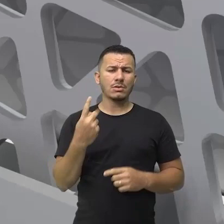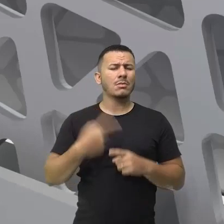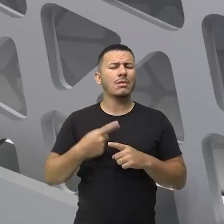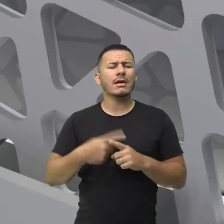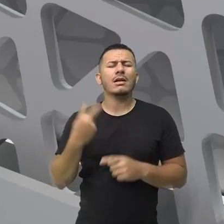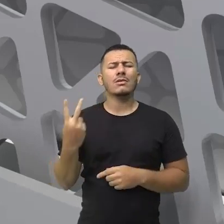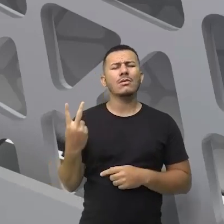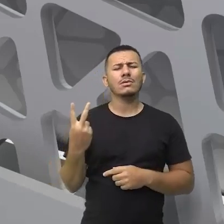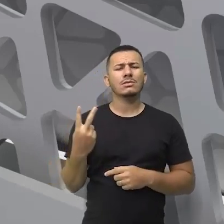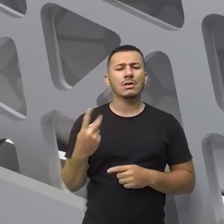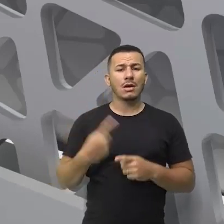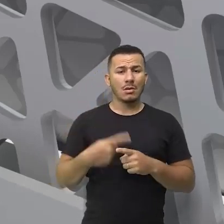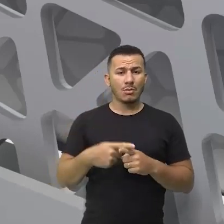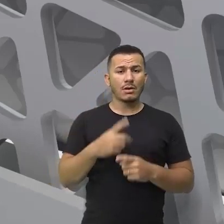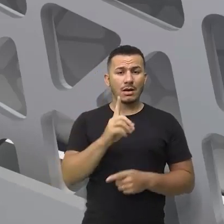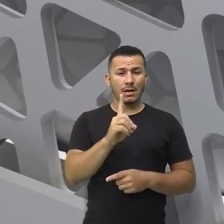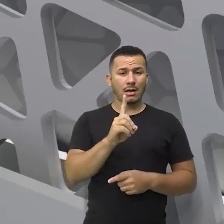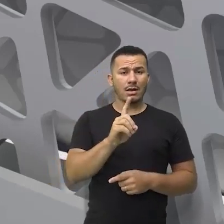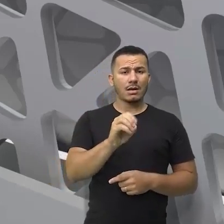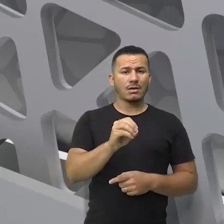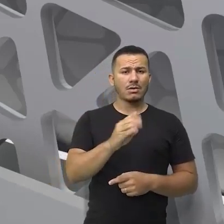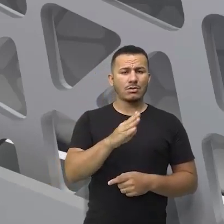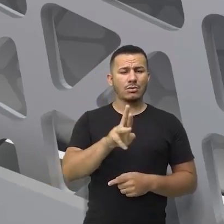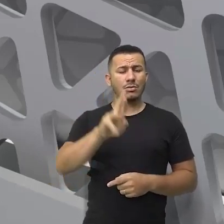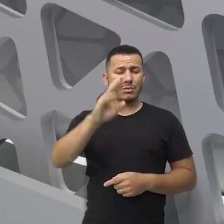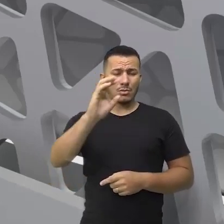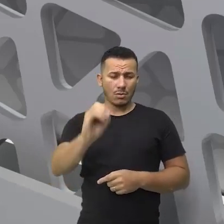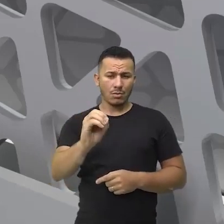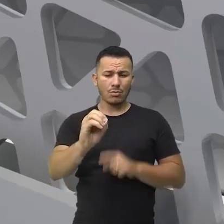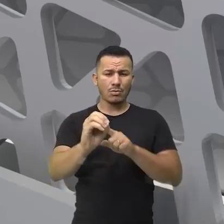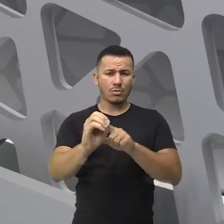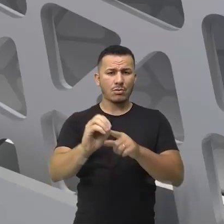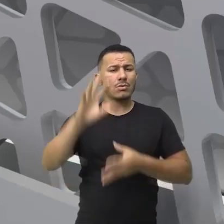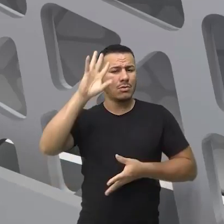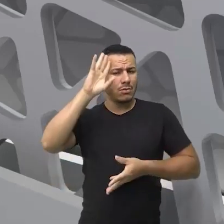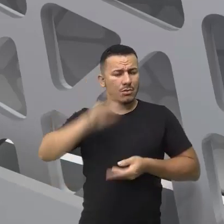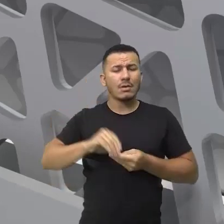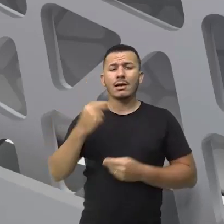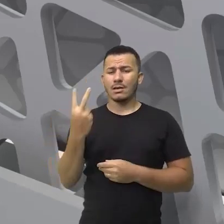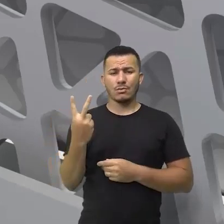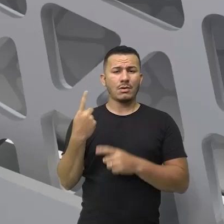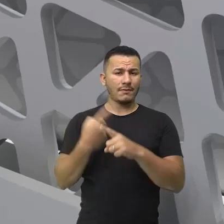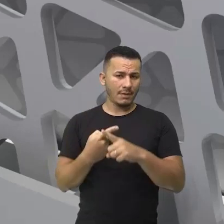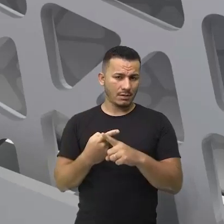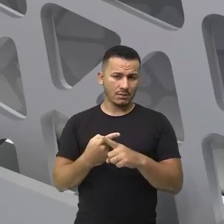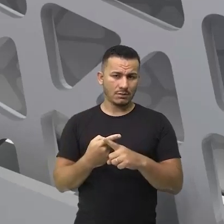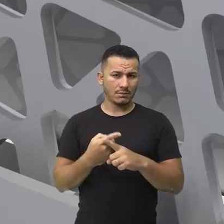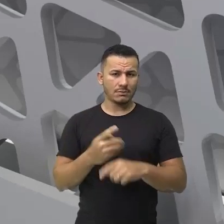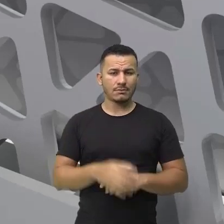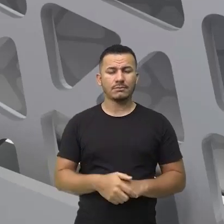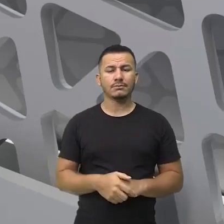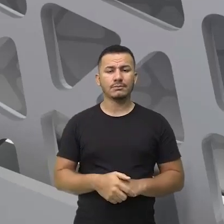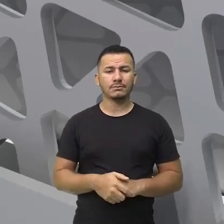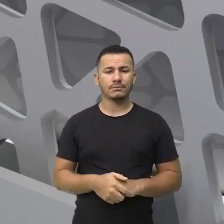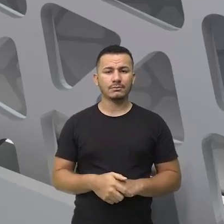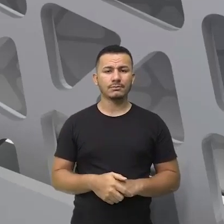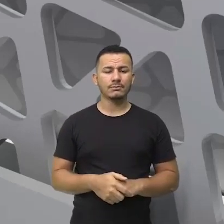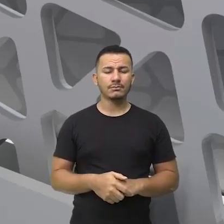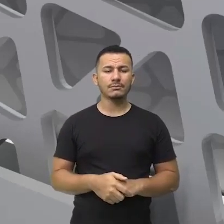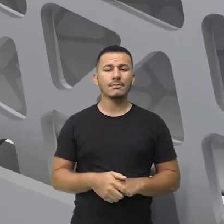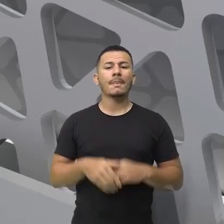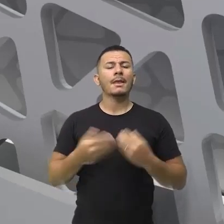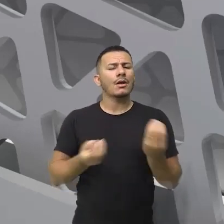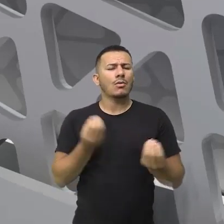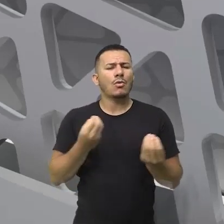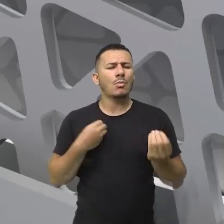dos vértices das figuras. Vamos multiplicar por quanto? Por 2. Por que por 2, professor? Porque ele quer